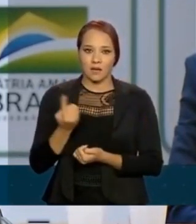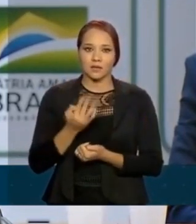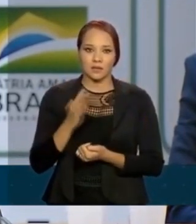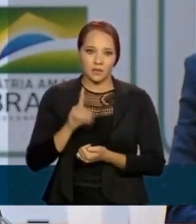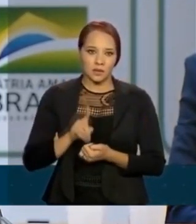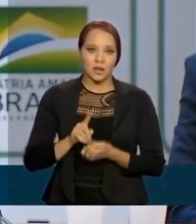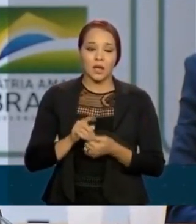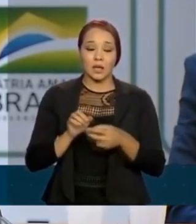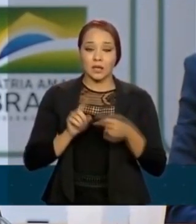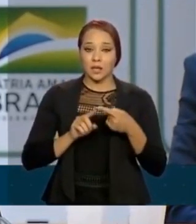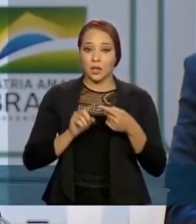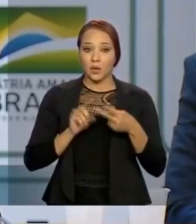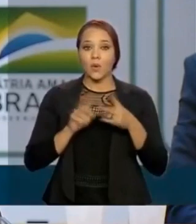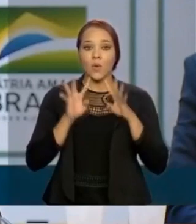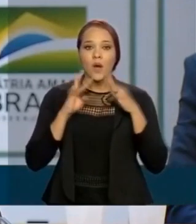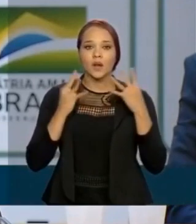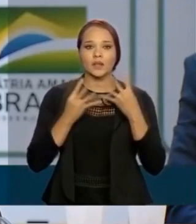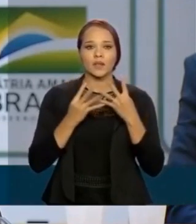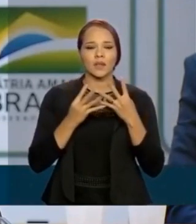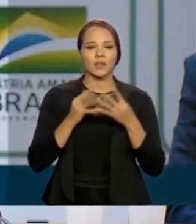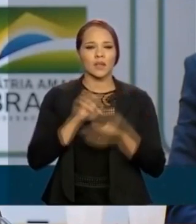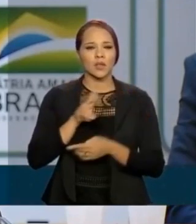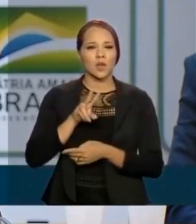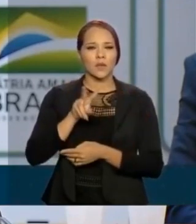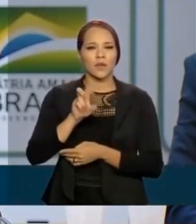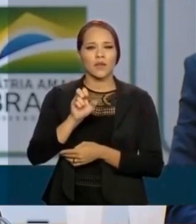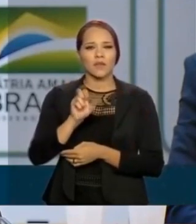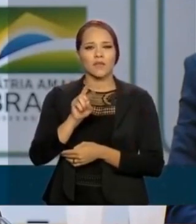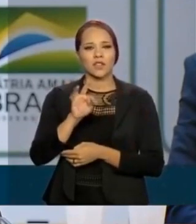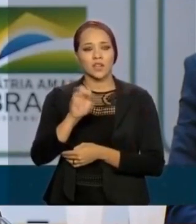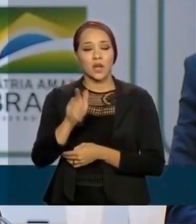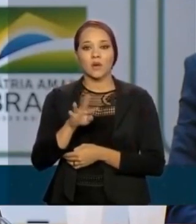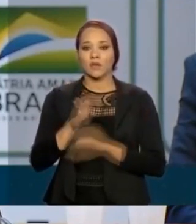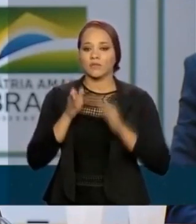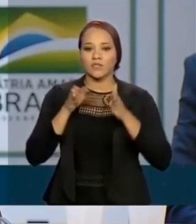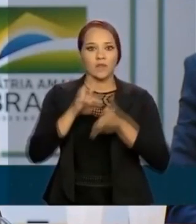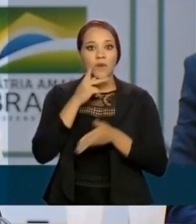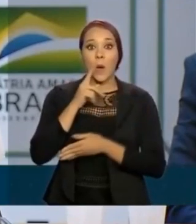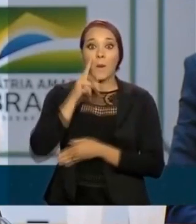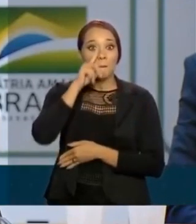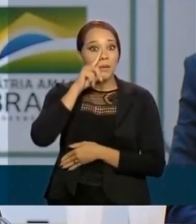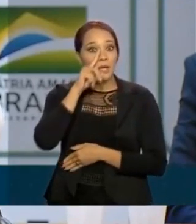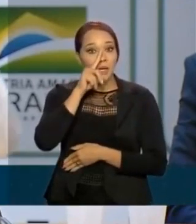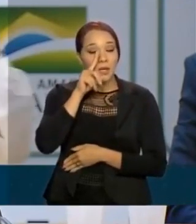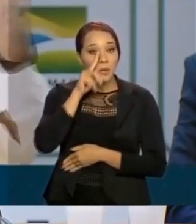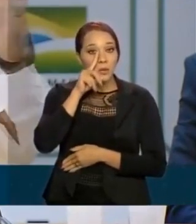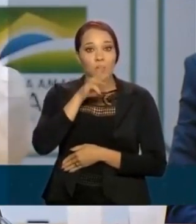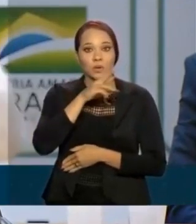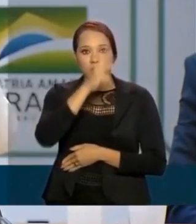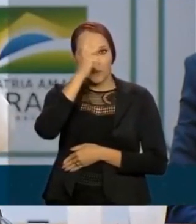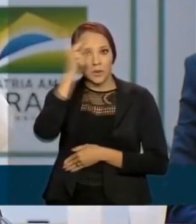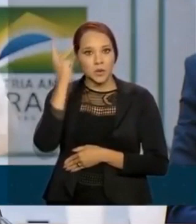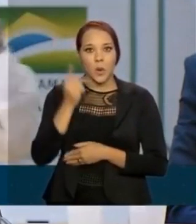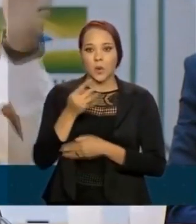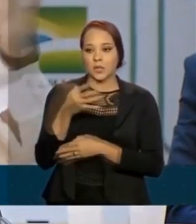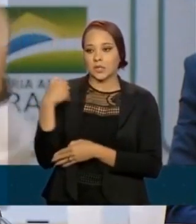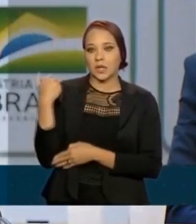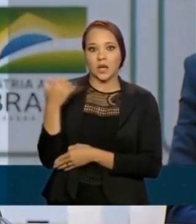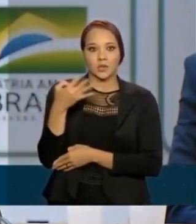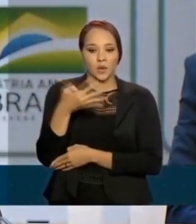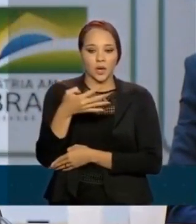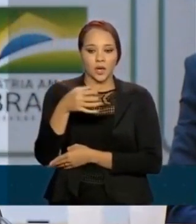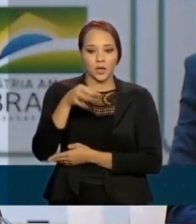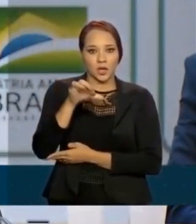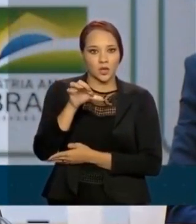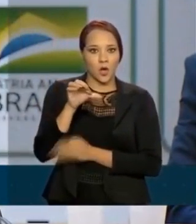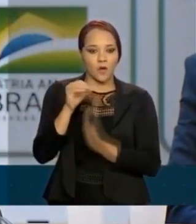horizontal, tem uma que é a chamada vertical, que é quando você chega e fala assim, olha, o risco do pessoal de 49 anos